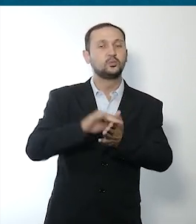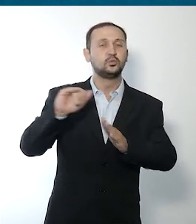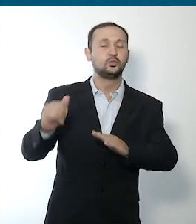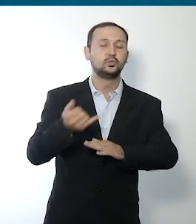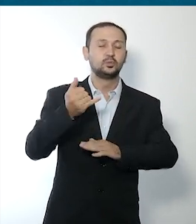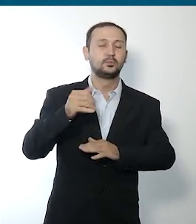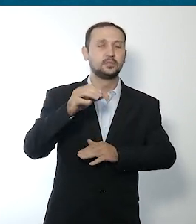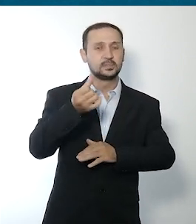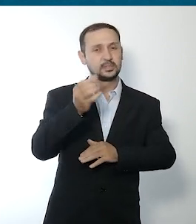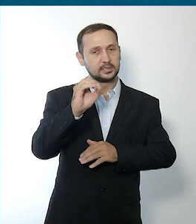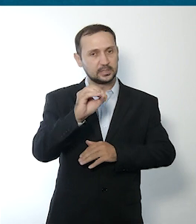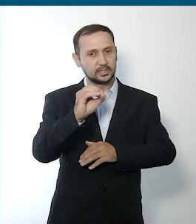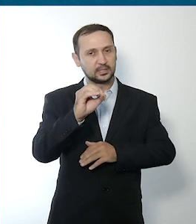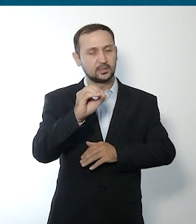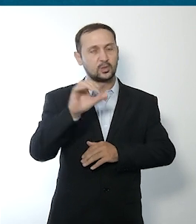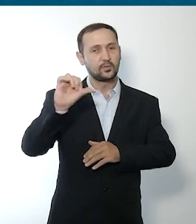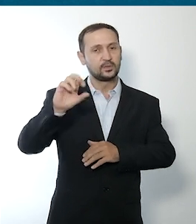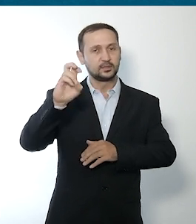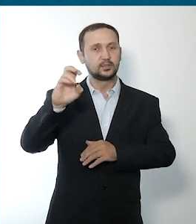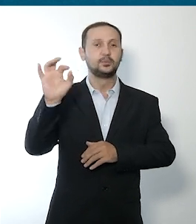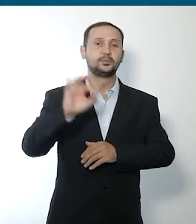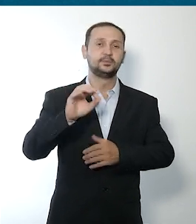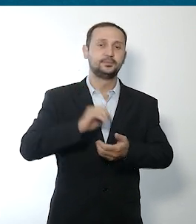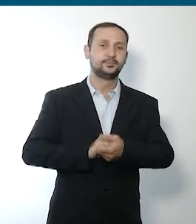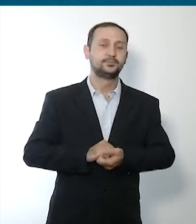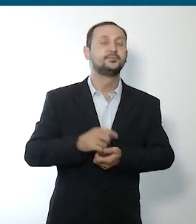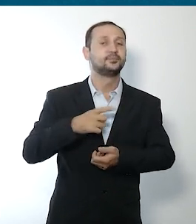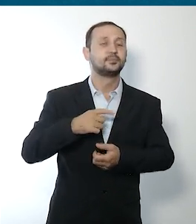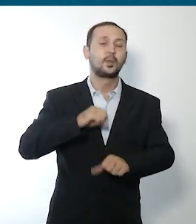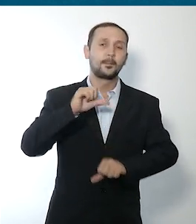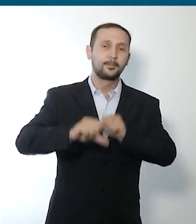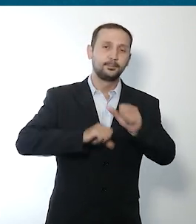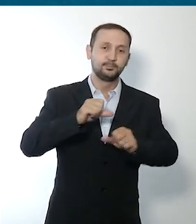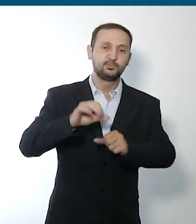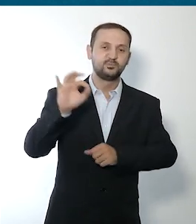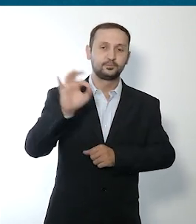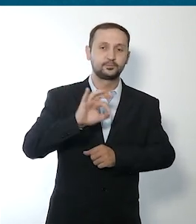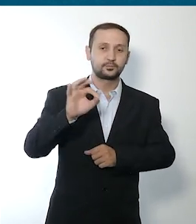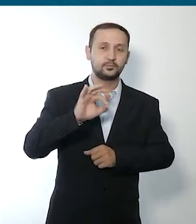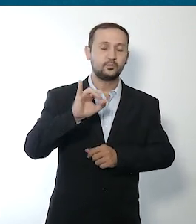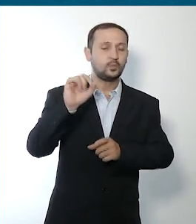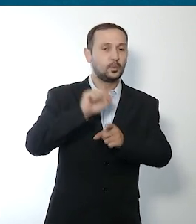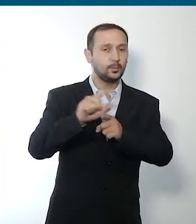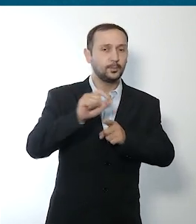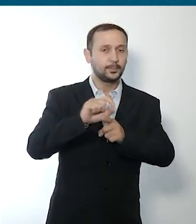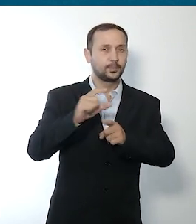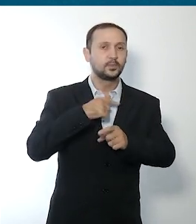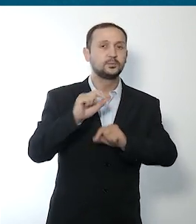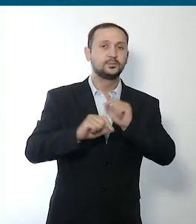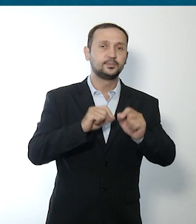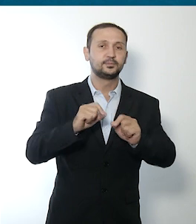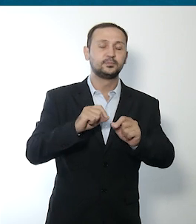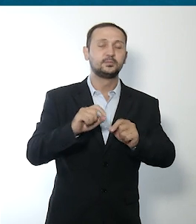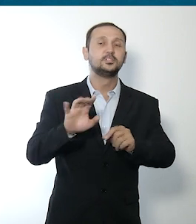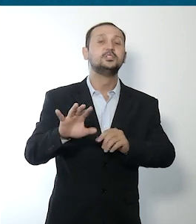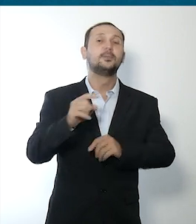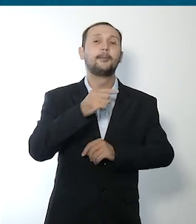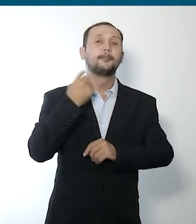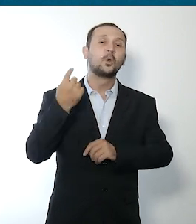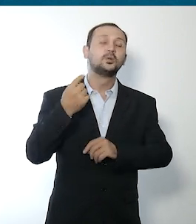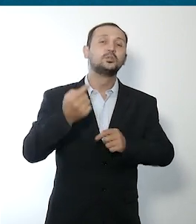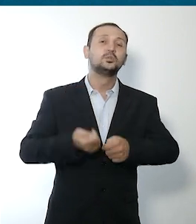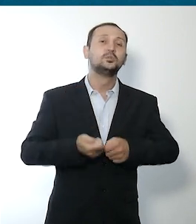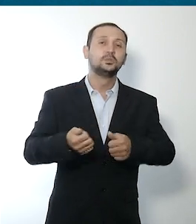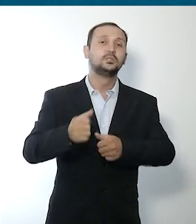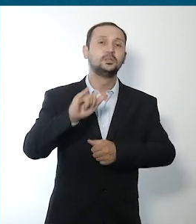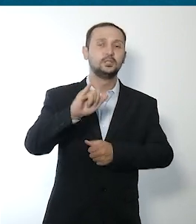juros entre 60% e 95%. Haverá manutenção de alíquotas do Imposto sobre Transmissão, Causa-Mortes e